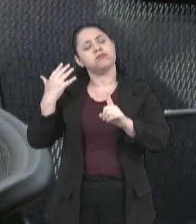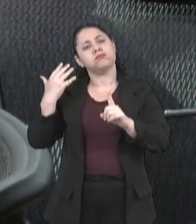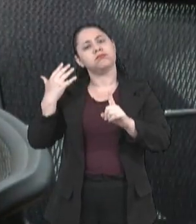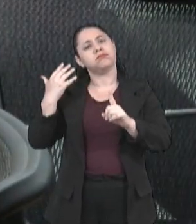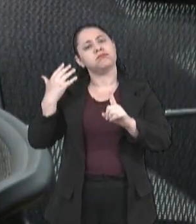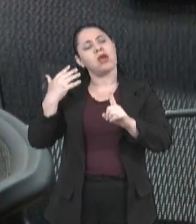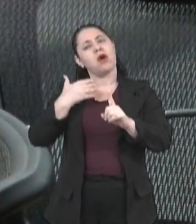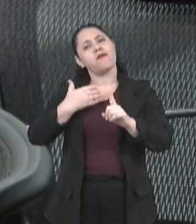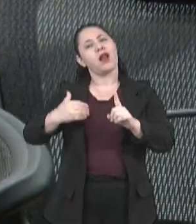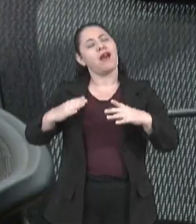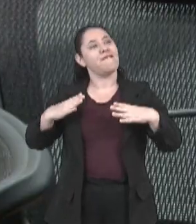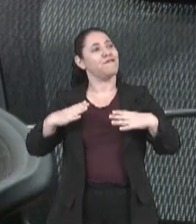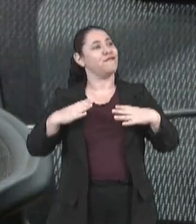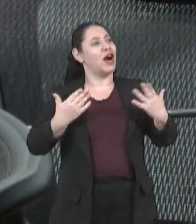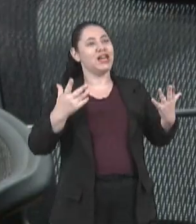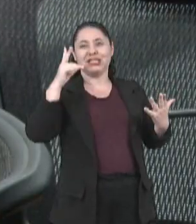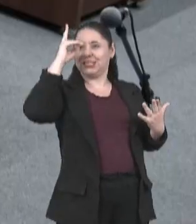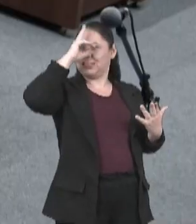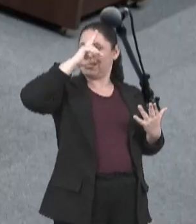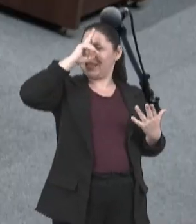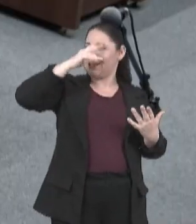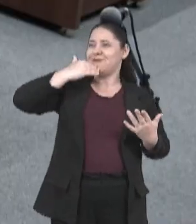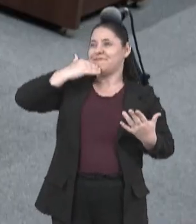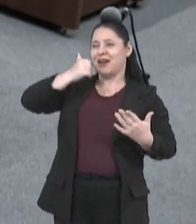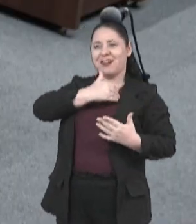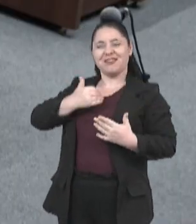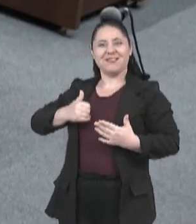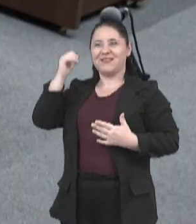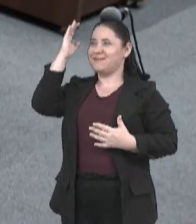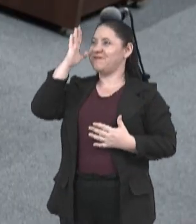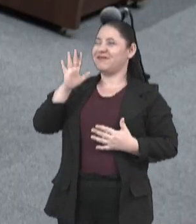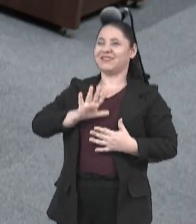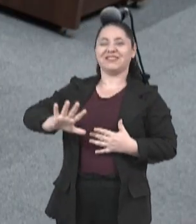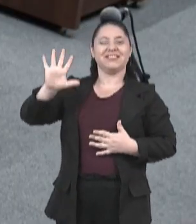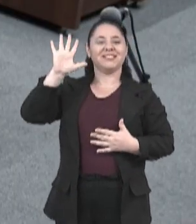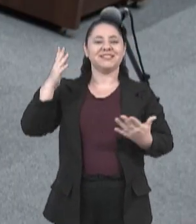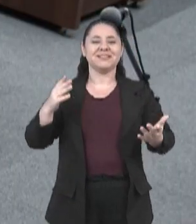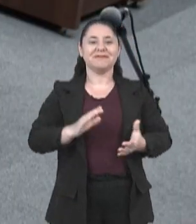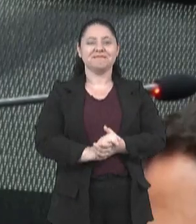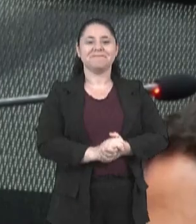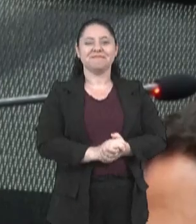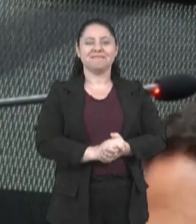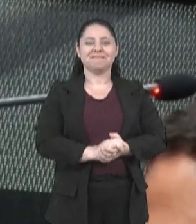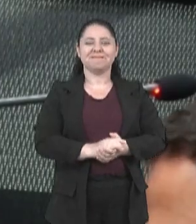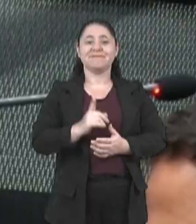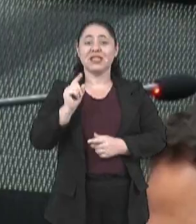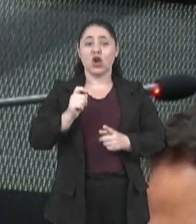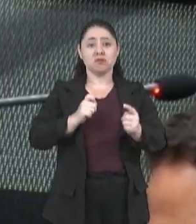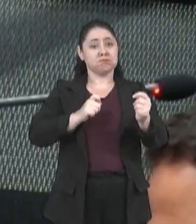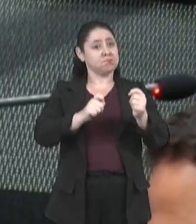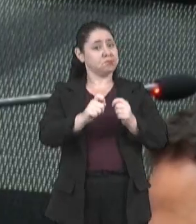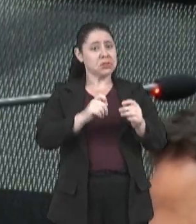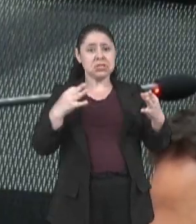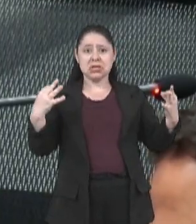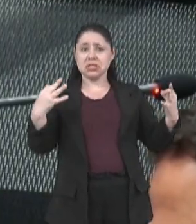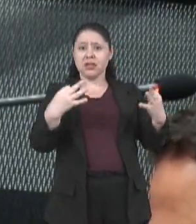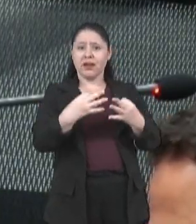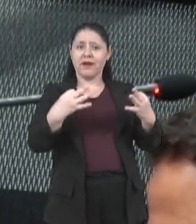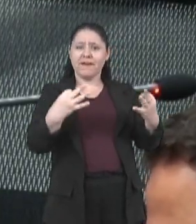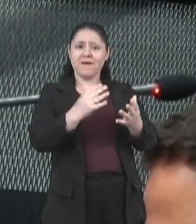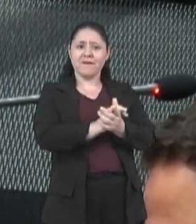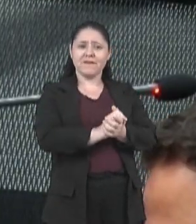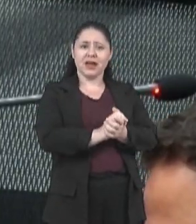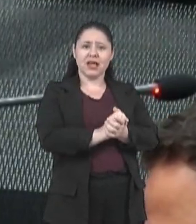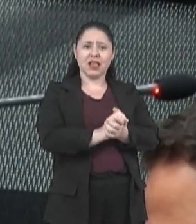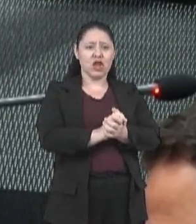festejava a história de que era o melhor governo do Brasil. absoluto controle fiscal,